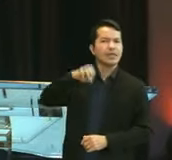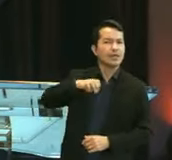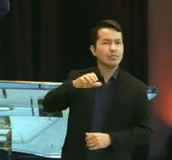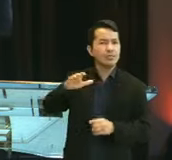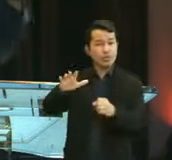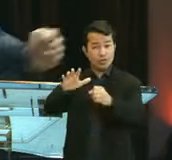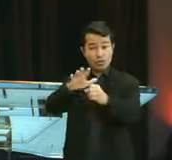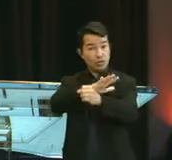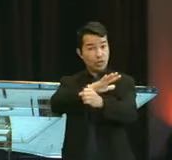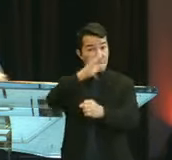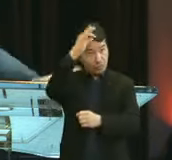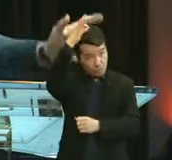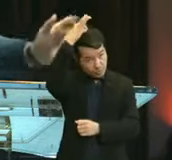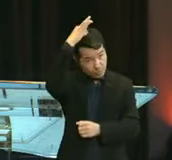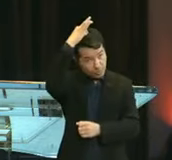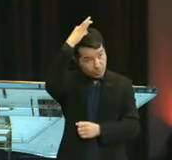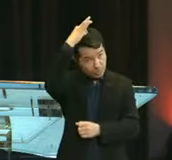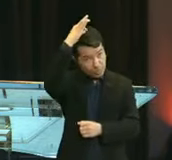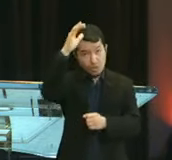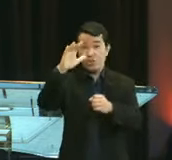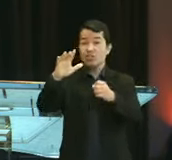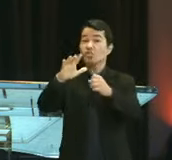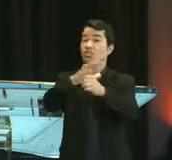homem cheio de fé.